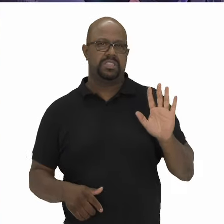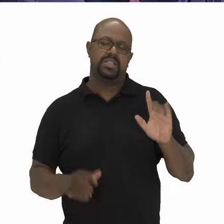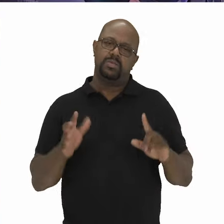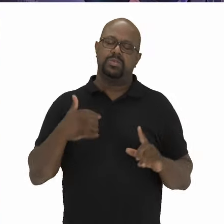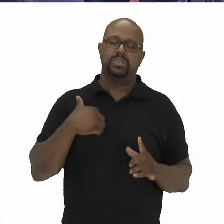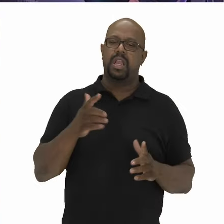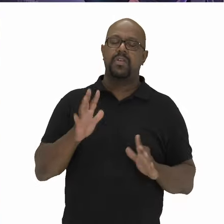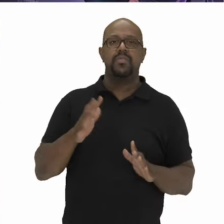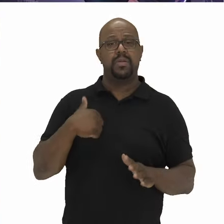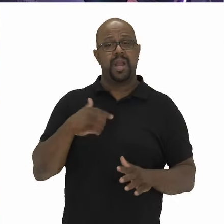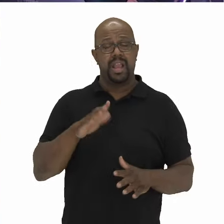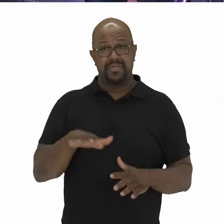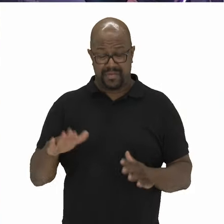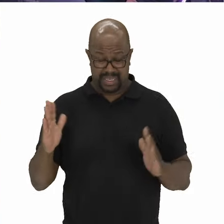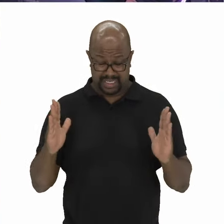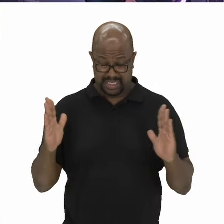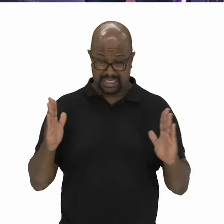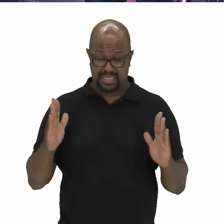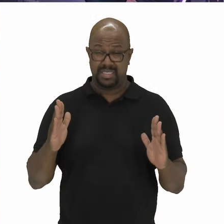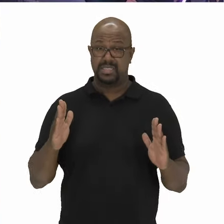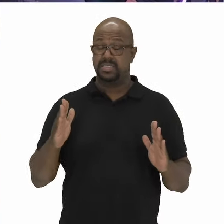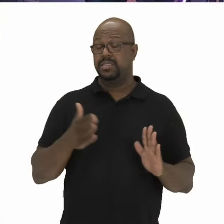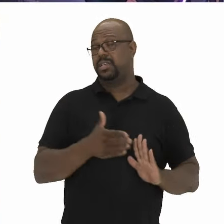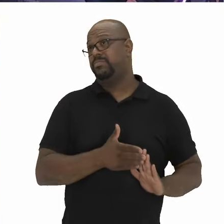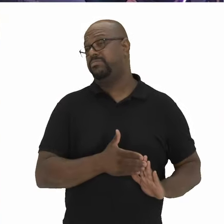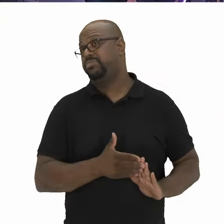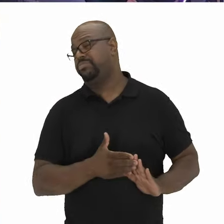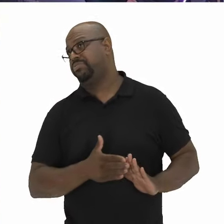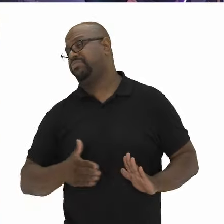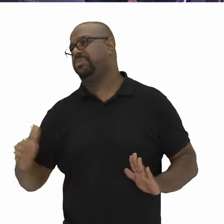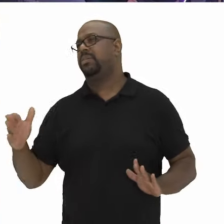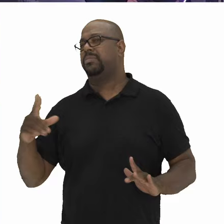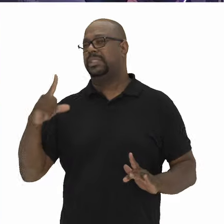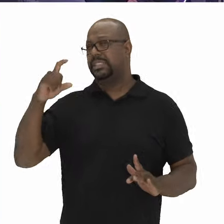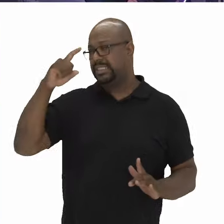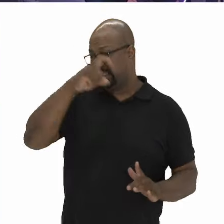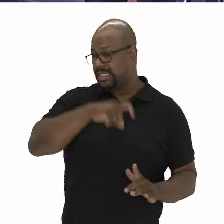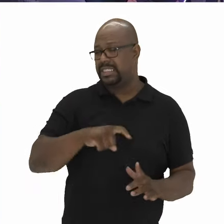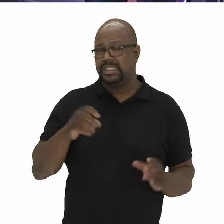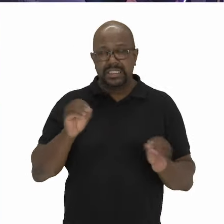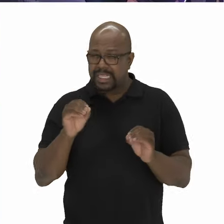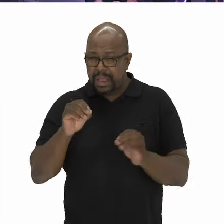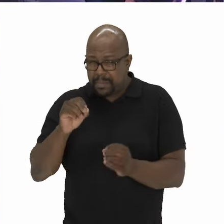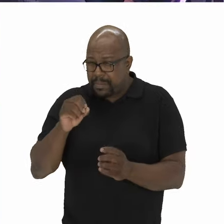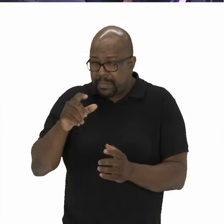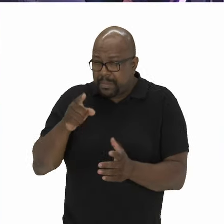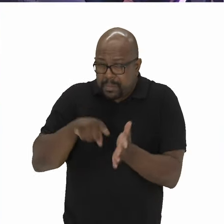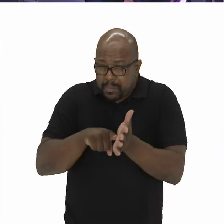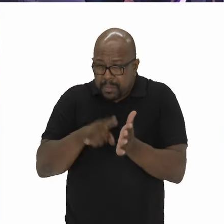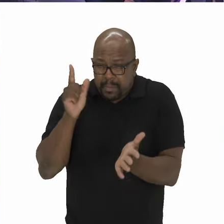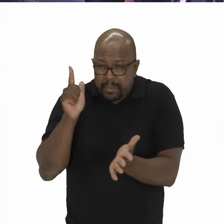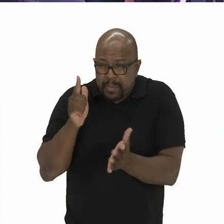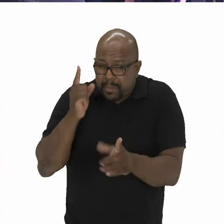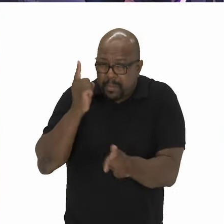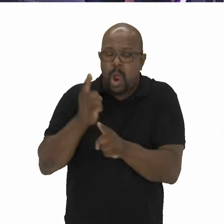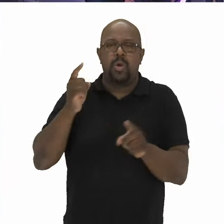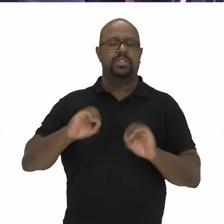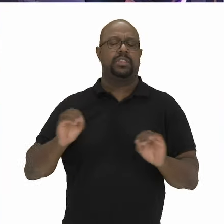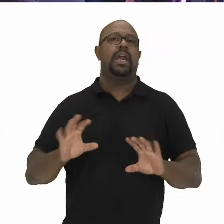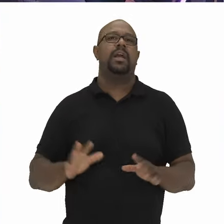anos que eu já não foi uma infância inteira assim com uma dificuldade